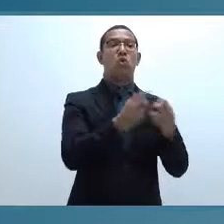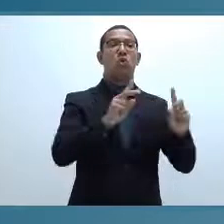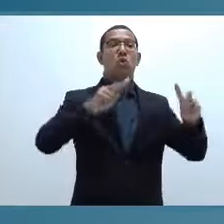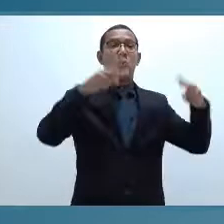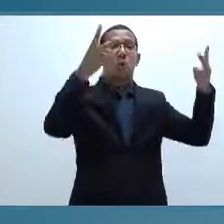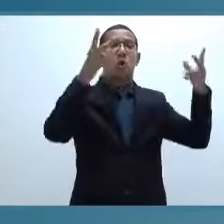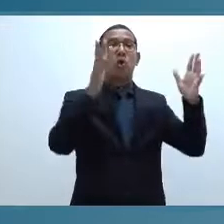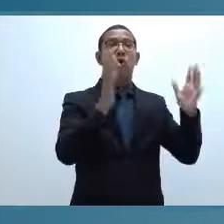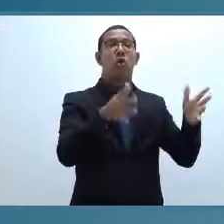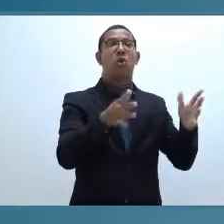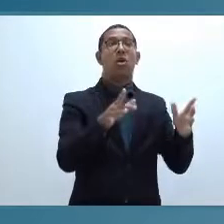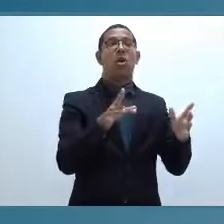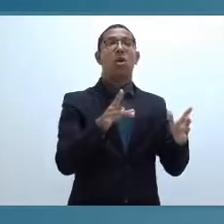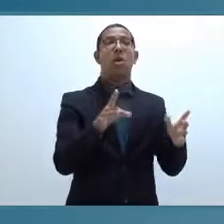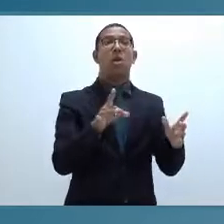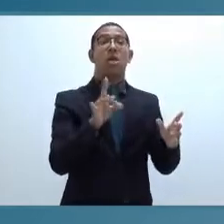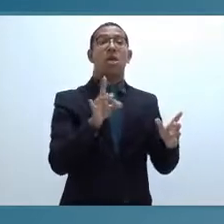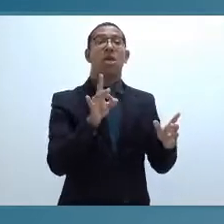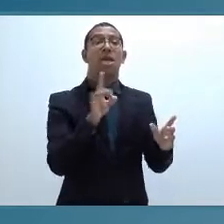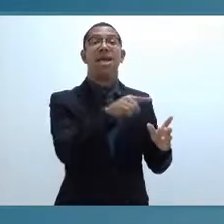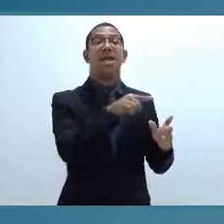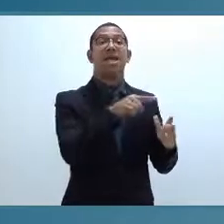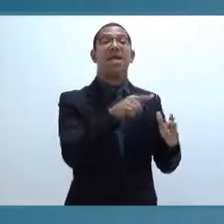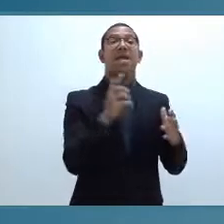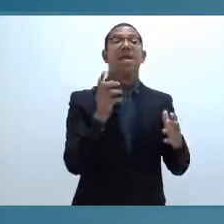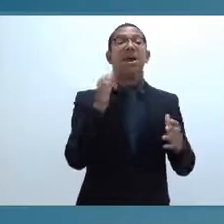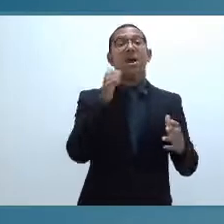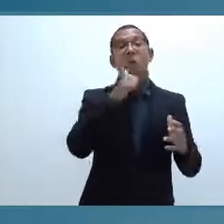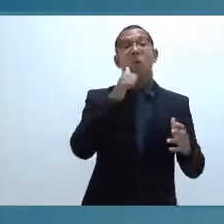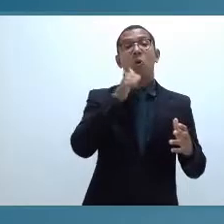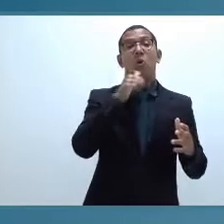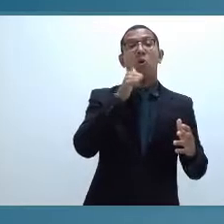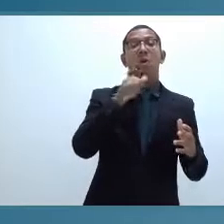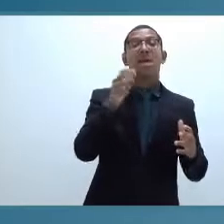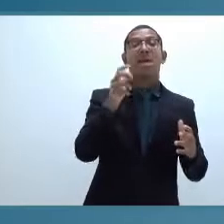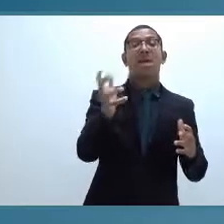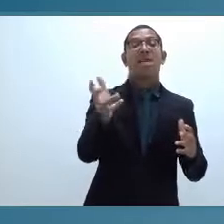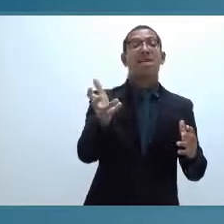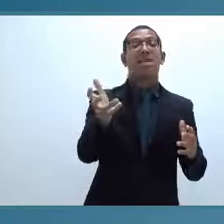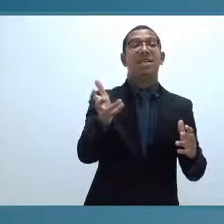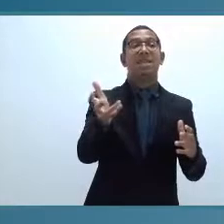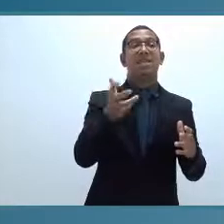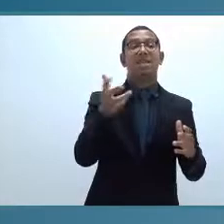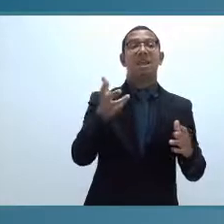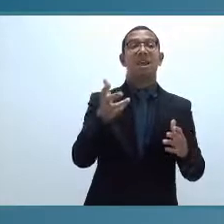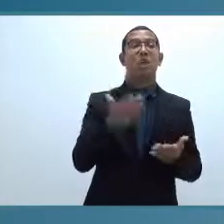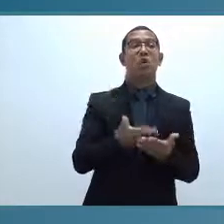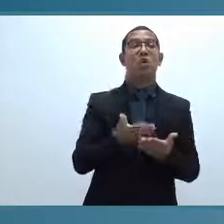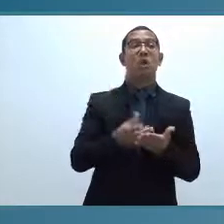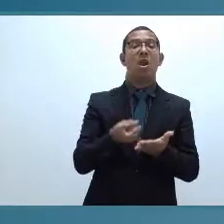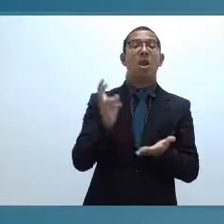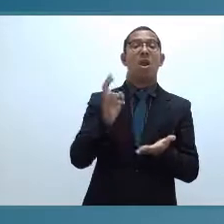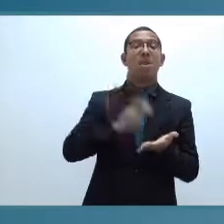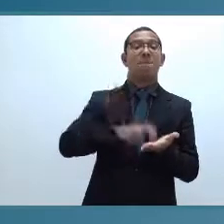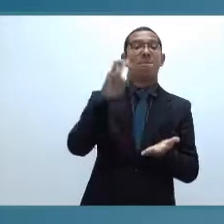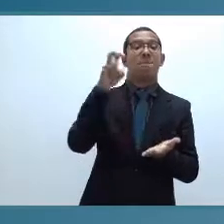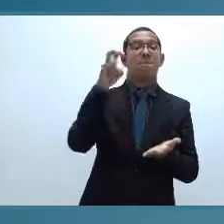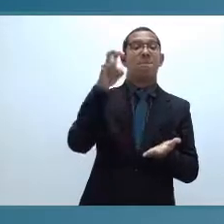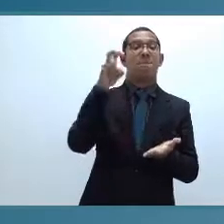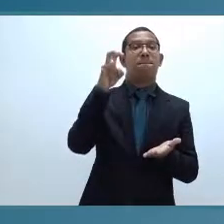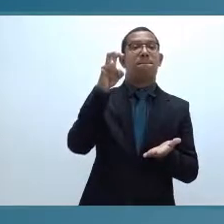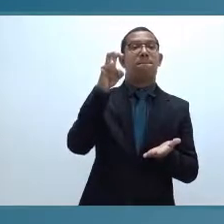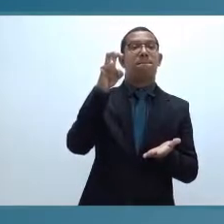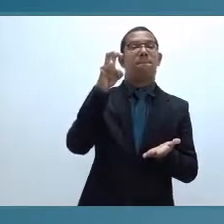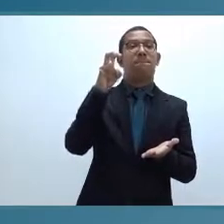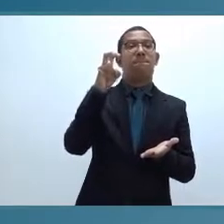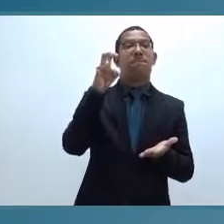mestrado. Ela está pedindo apenas agora para os períodos que ela tem aula pela manhã. Eu concordo com a corregedora,